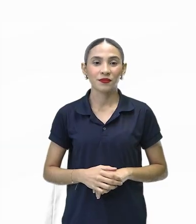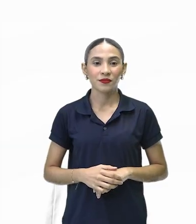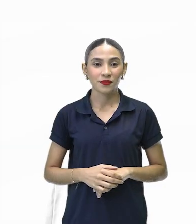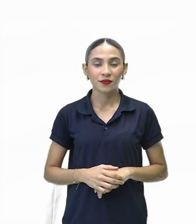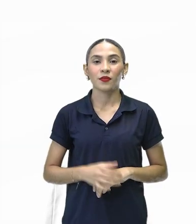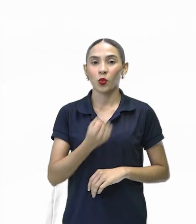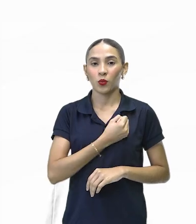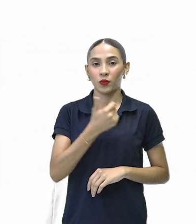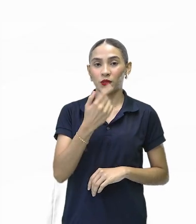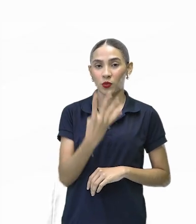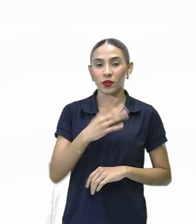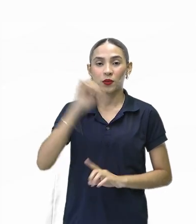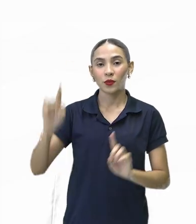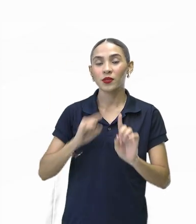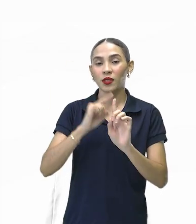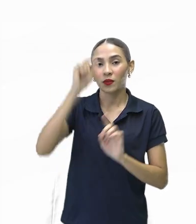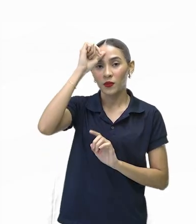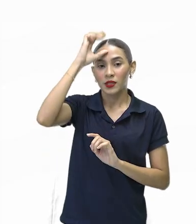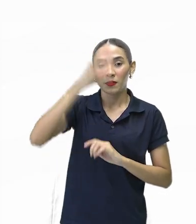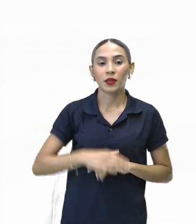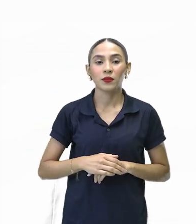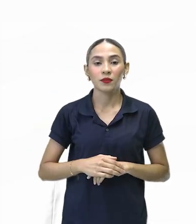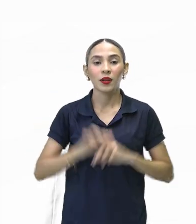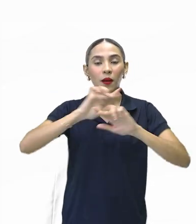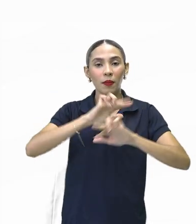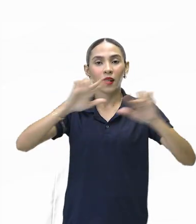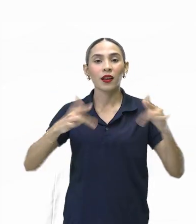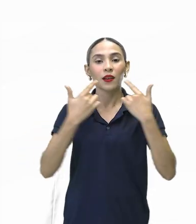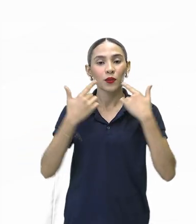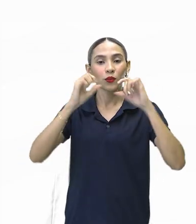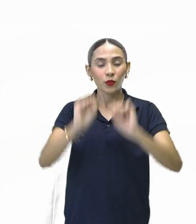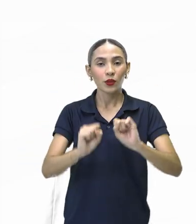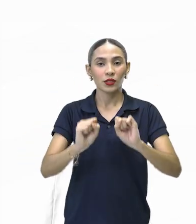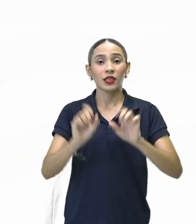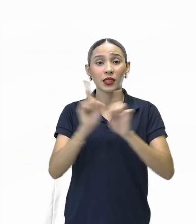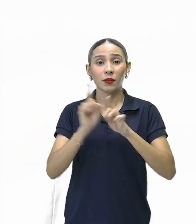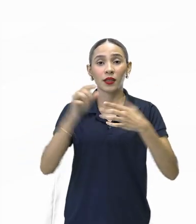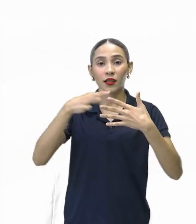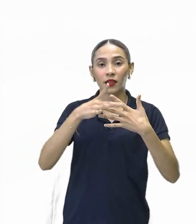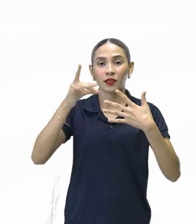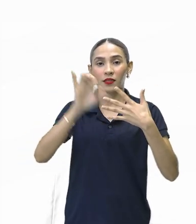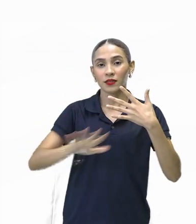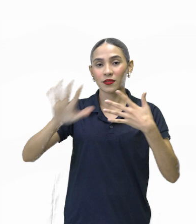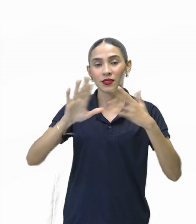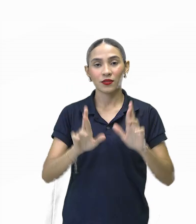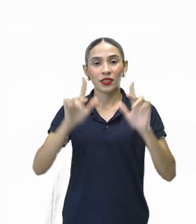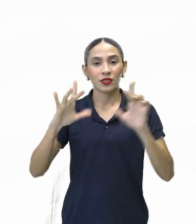Aula 24, Objeto de conhecimento, diversidade linguística e semiótica nos diferentes